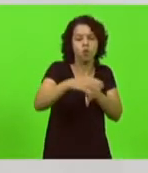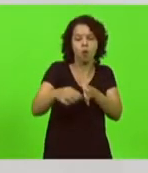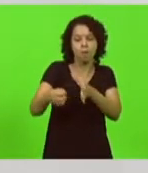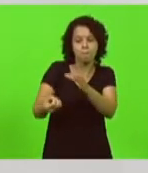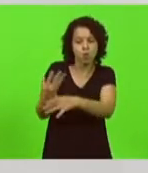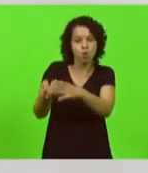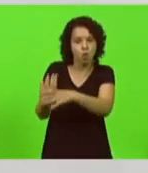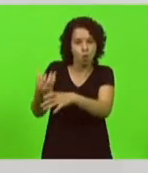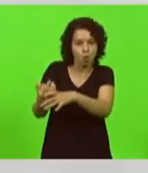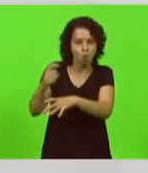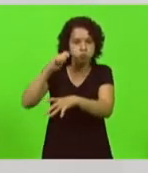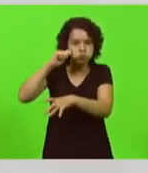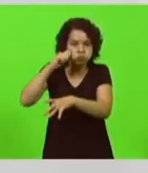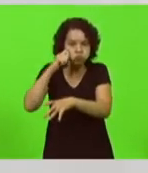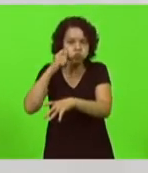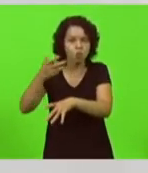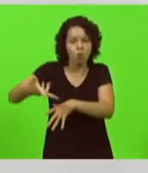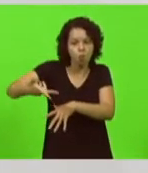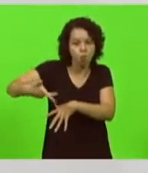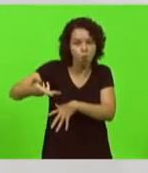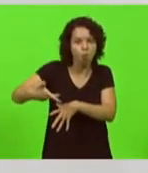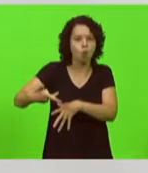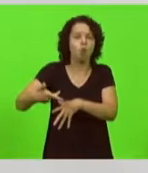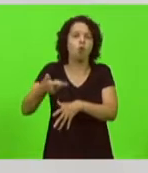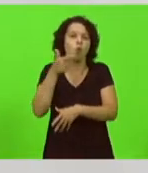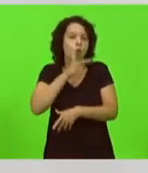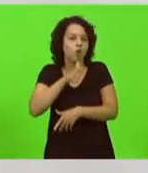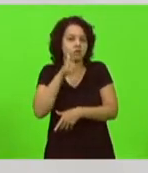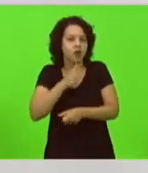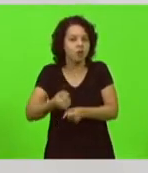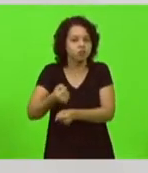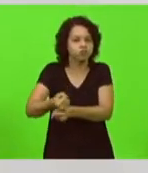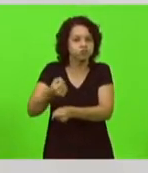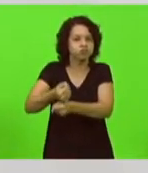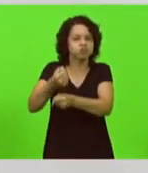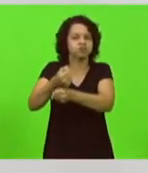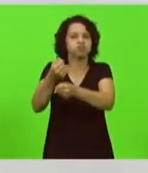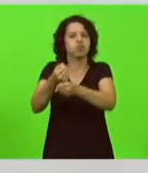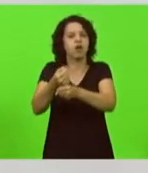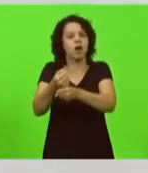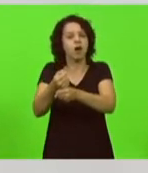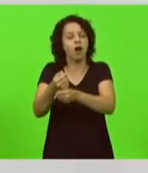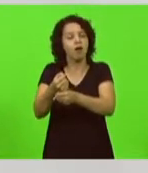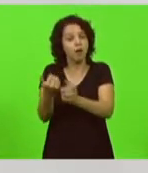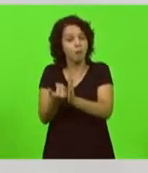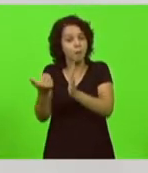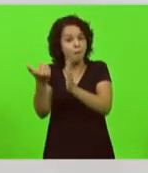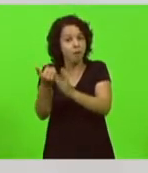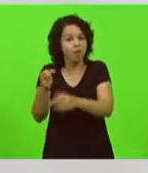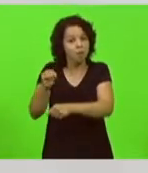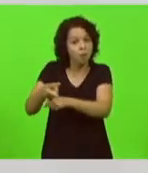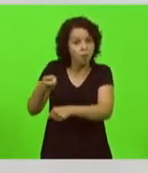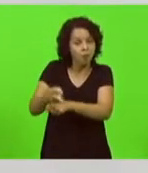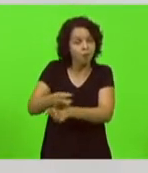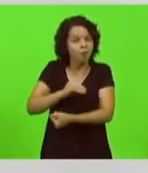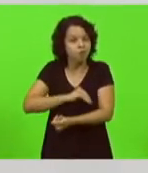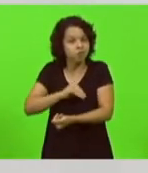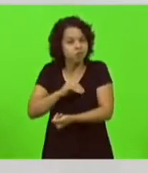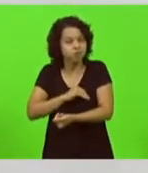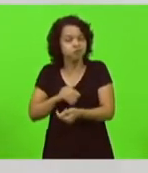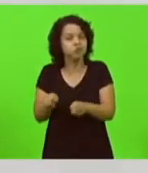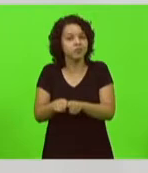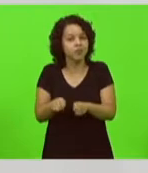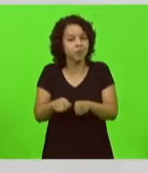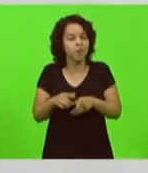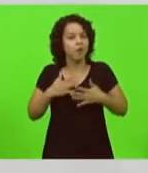obras de pavimentação, levando mais segurança, desenvolvimento, emprego e renda, bem como conforto à população. Já